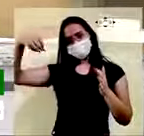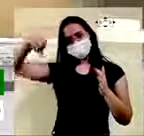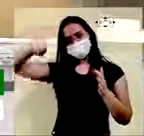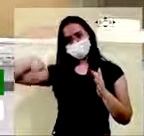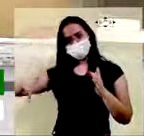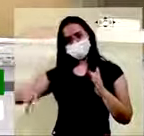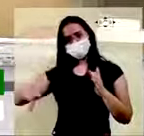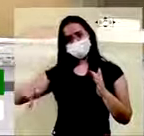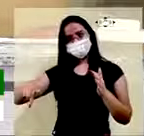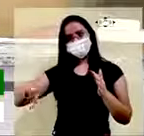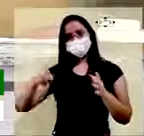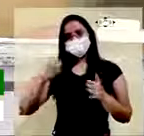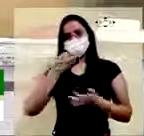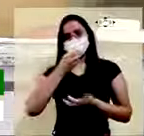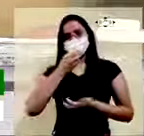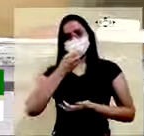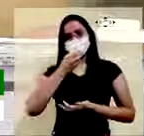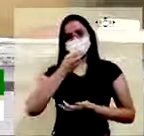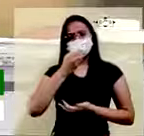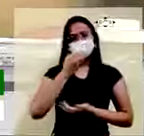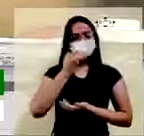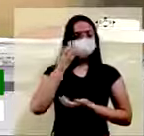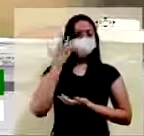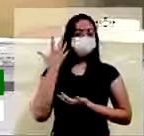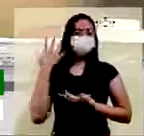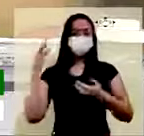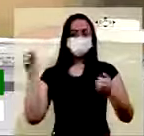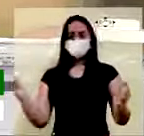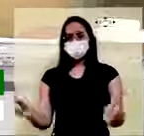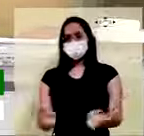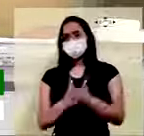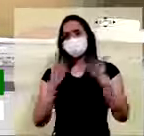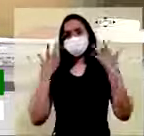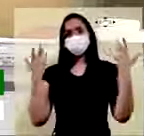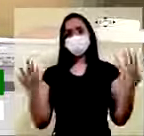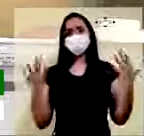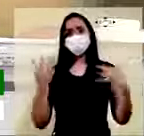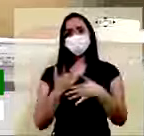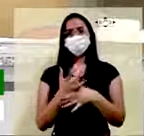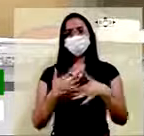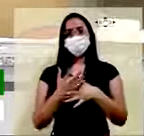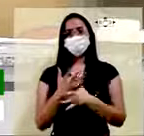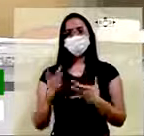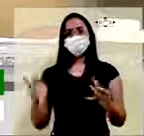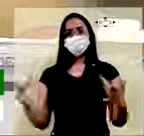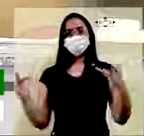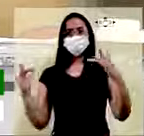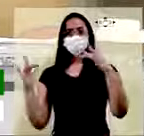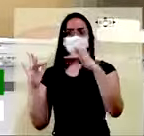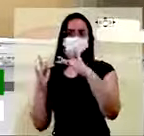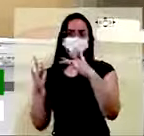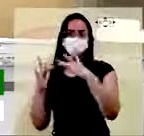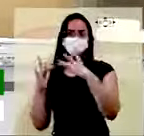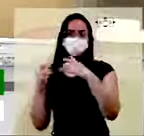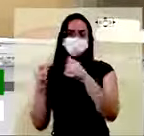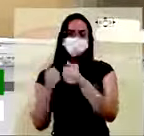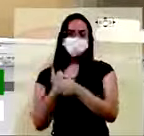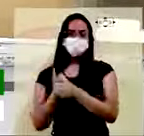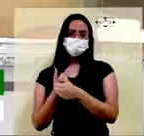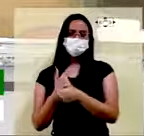c397 uma benfeitoria se gigante para o nosso município essa ligação nas